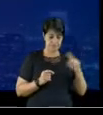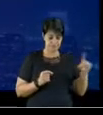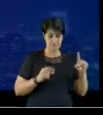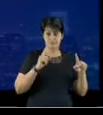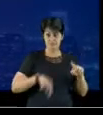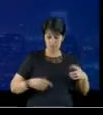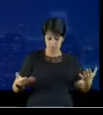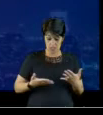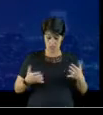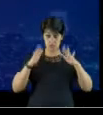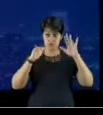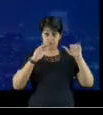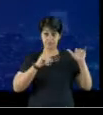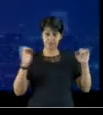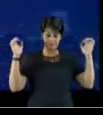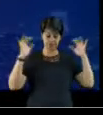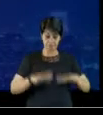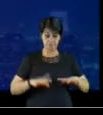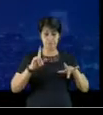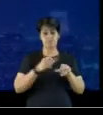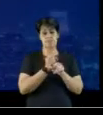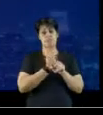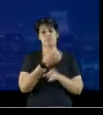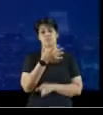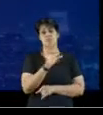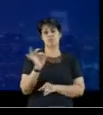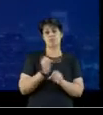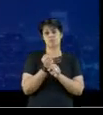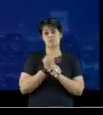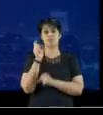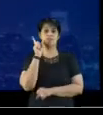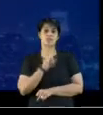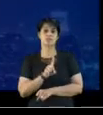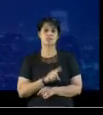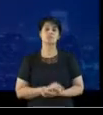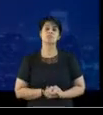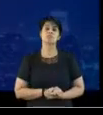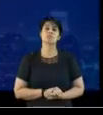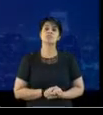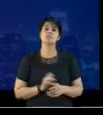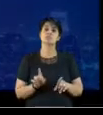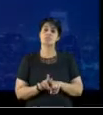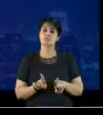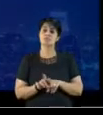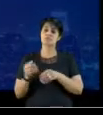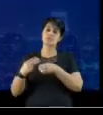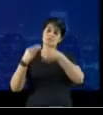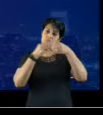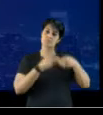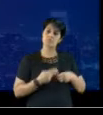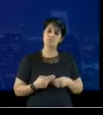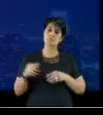curso, com vigência de 10 anos e adoção de lotes por município.